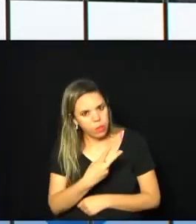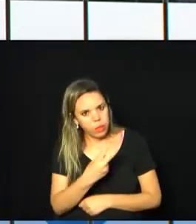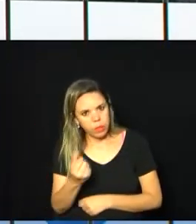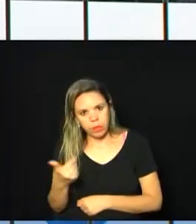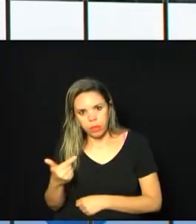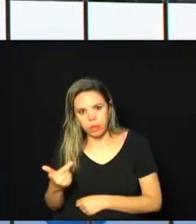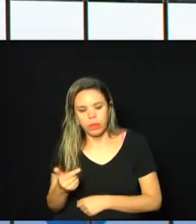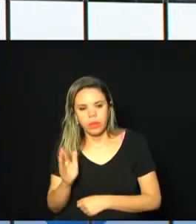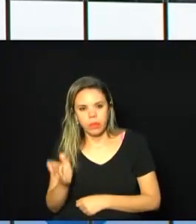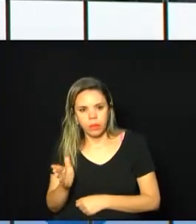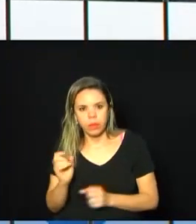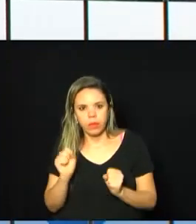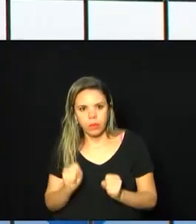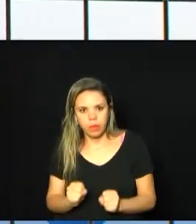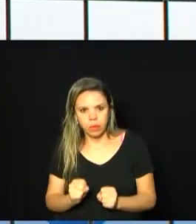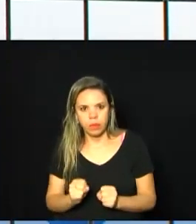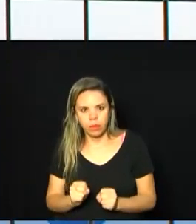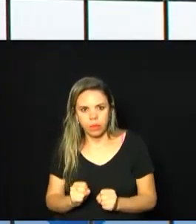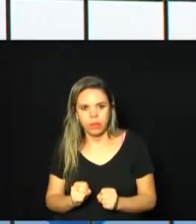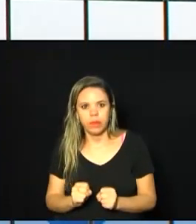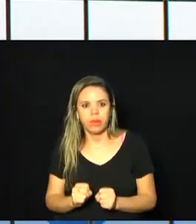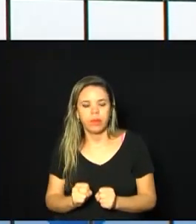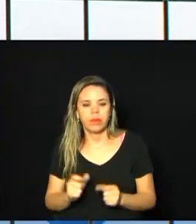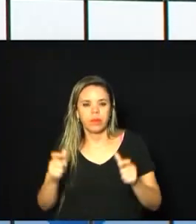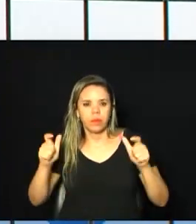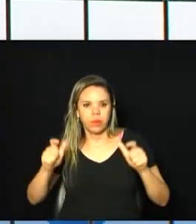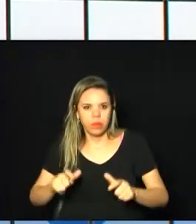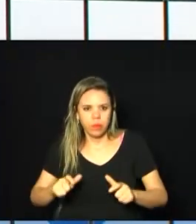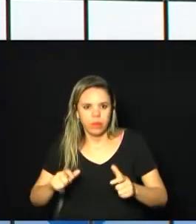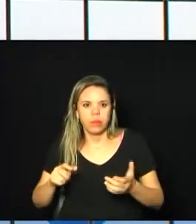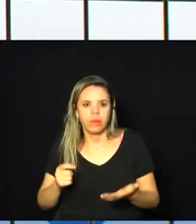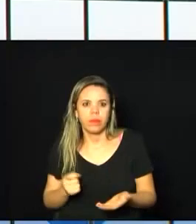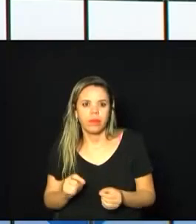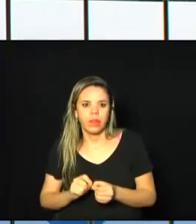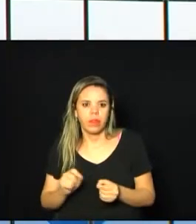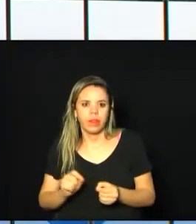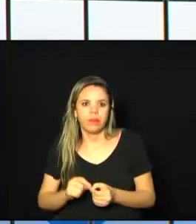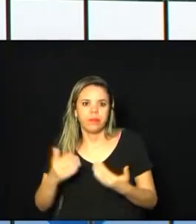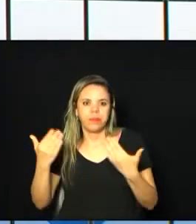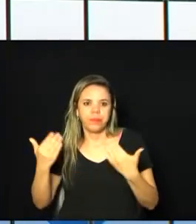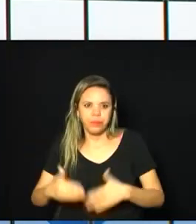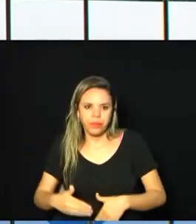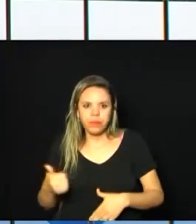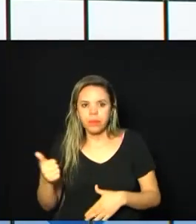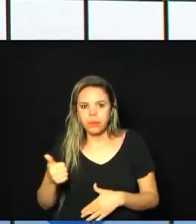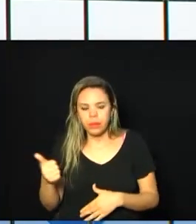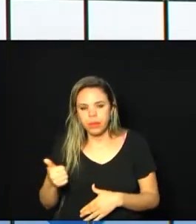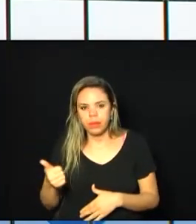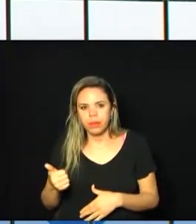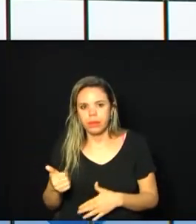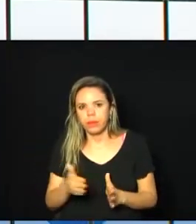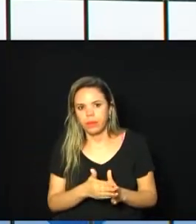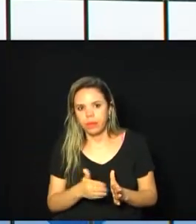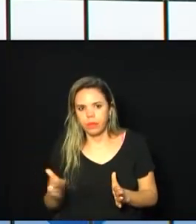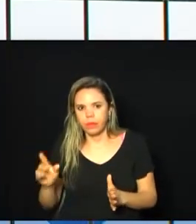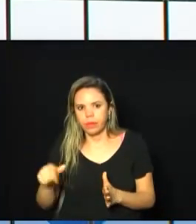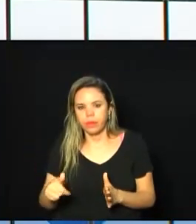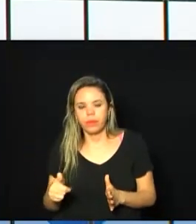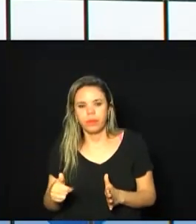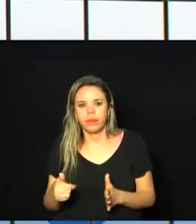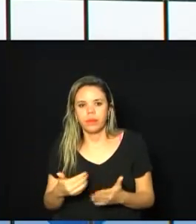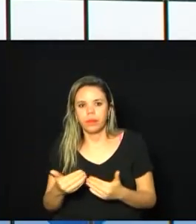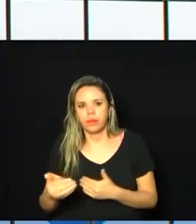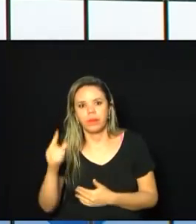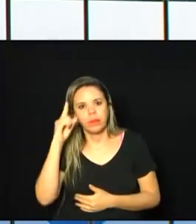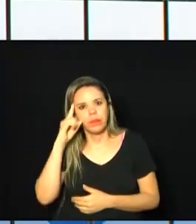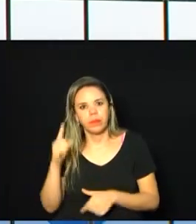2022 já podem consultar o local onde vão fazer a prova da primeira fase, que acontece no